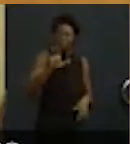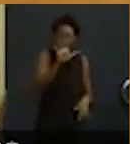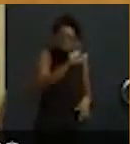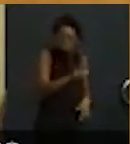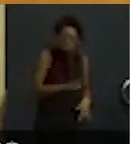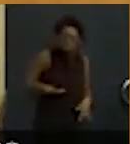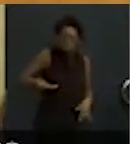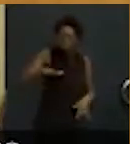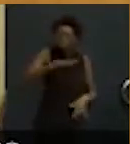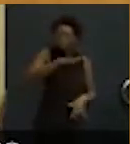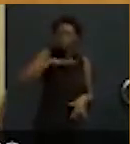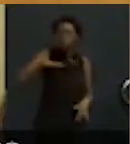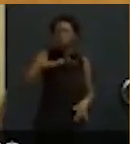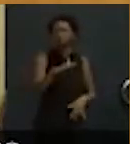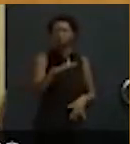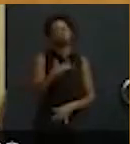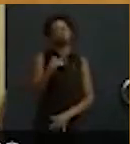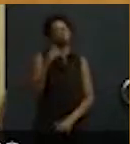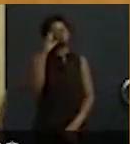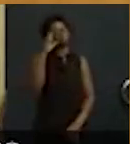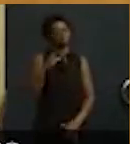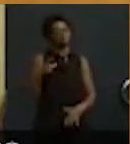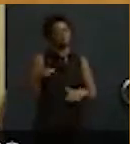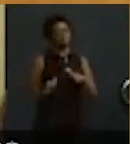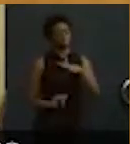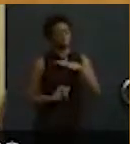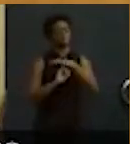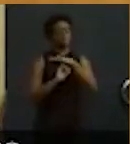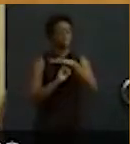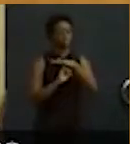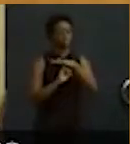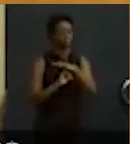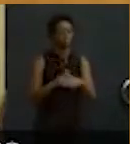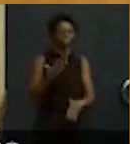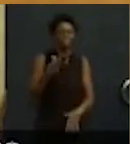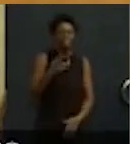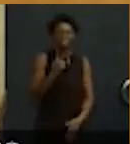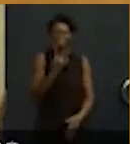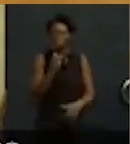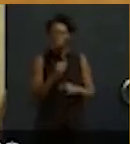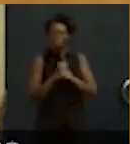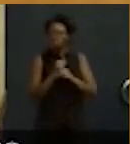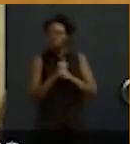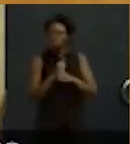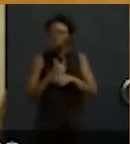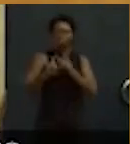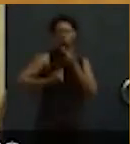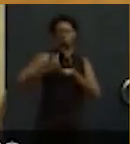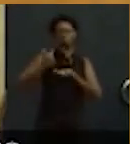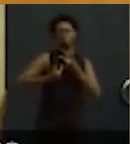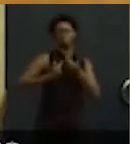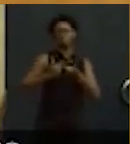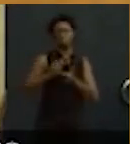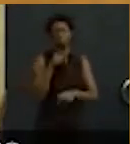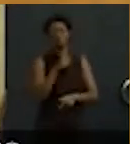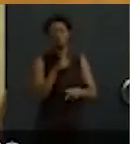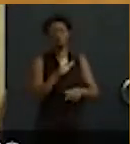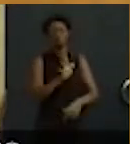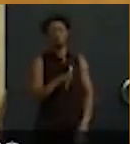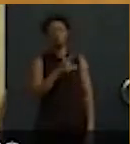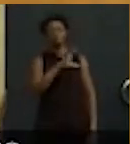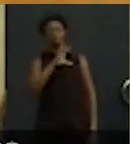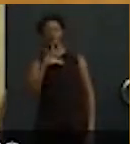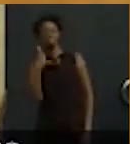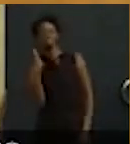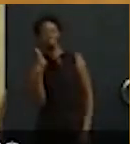relevante interesse institucional. Com pouco mais de 2 anos de exercício funcional, foi designada coordenadora